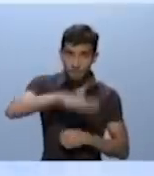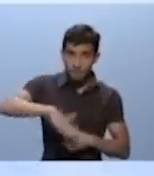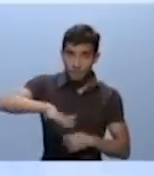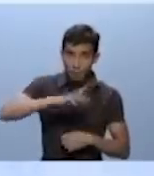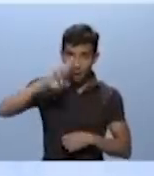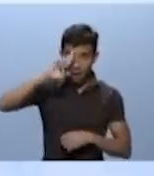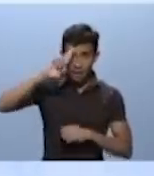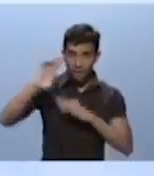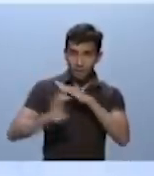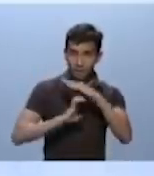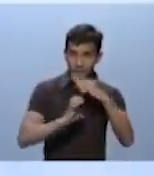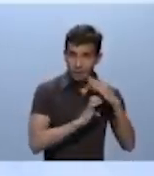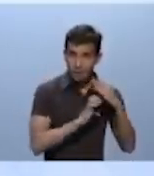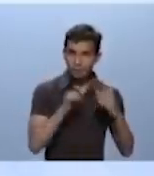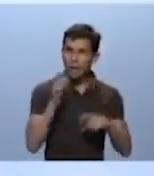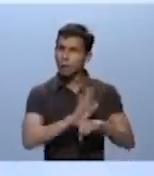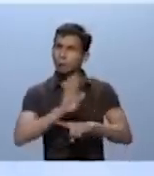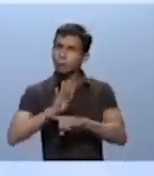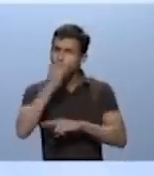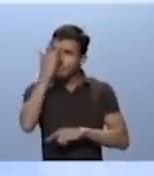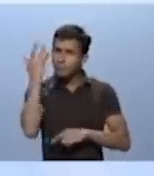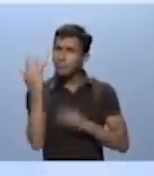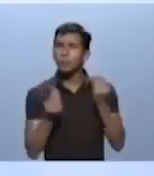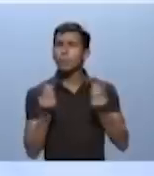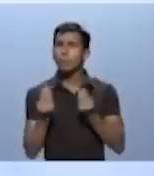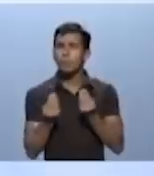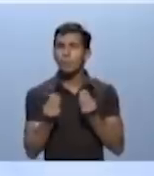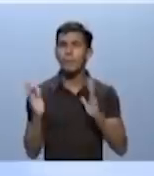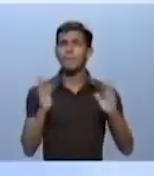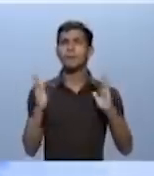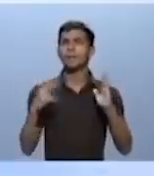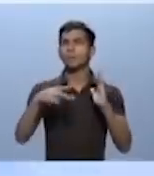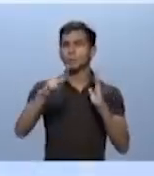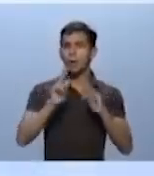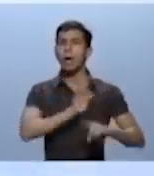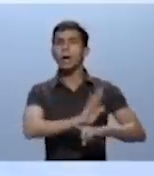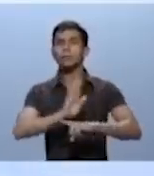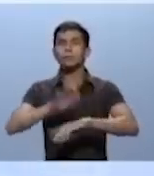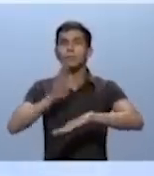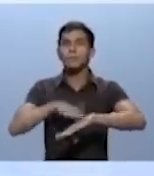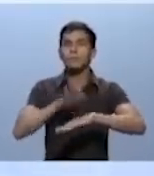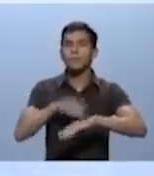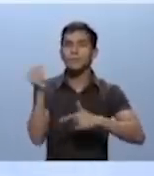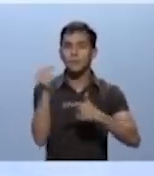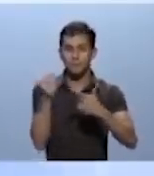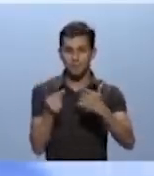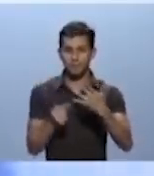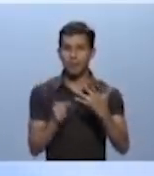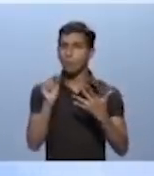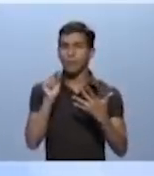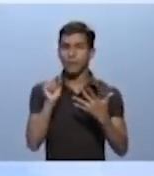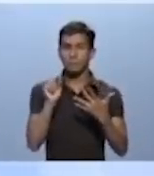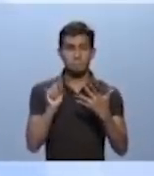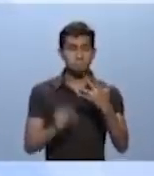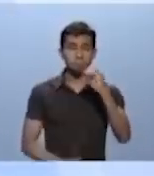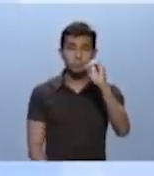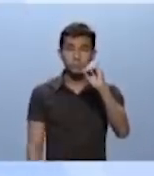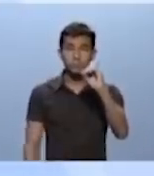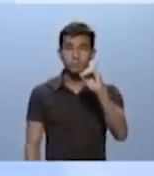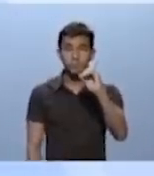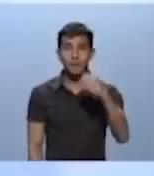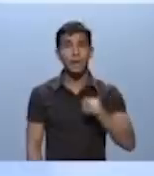pessoas que é o empresário O que que você fez pelas pessoas não se eu mandar no seu mandato que você fez não fez absolutamente nada eu tenho